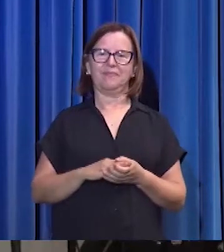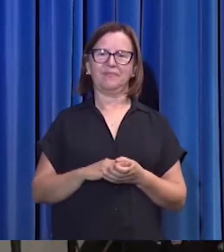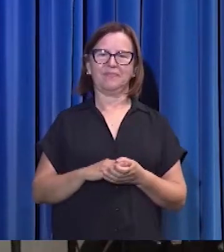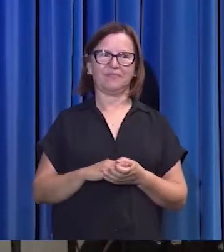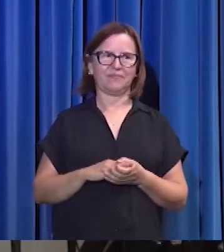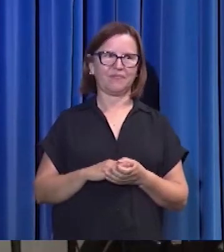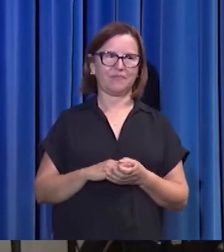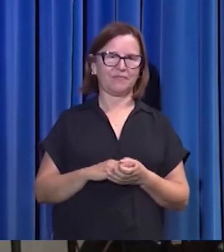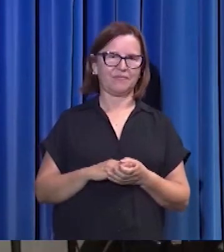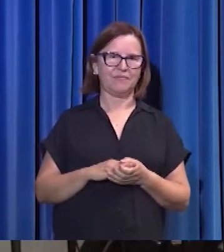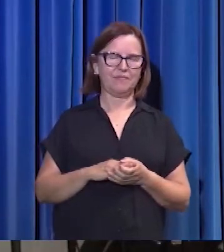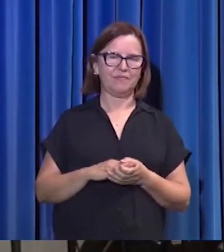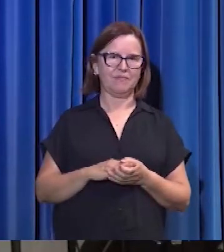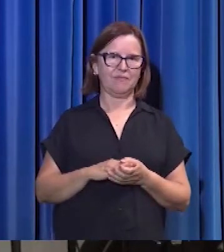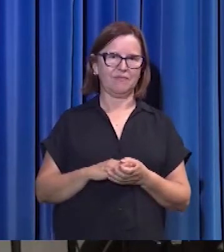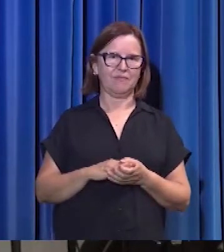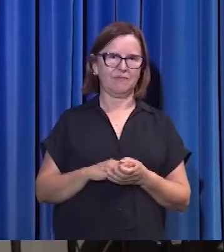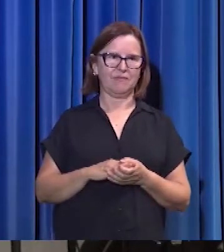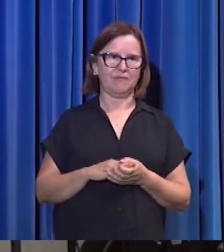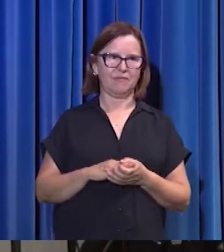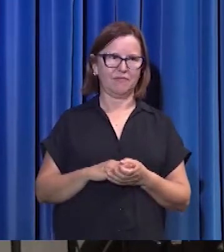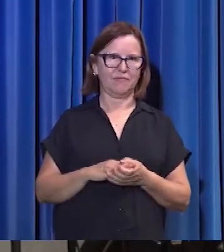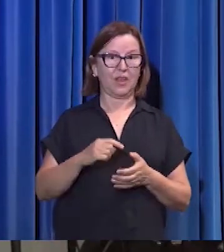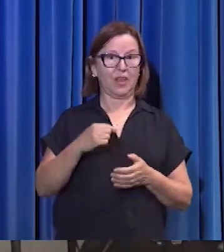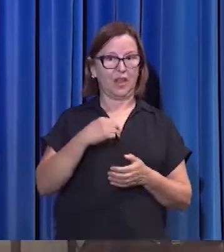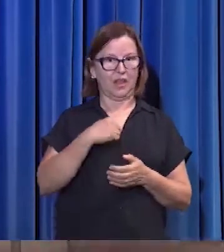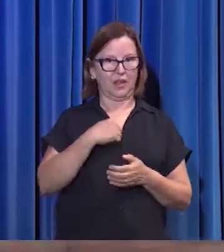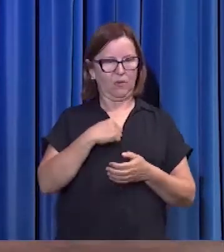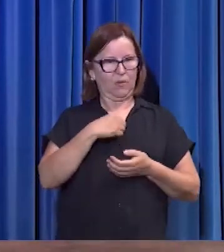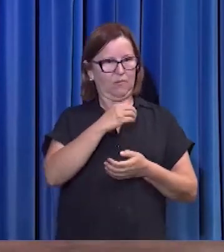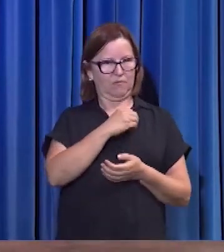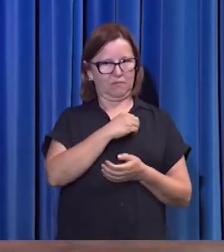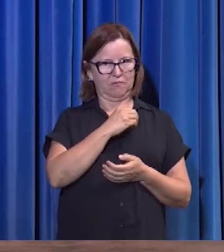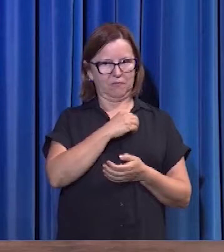Papá, eu sou o pecador.